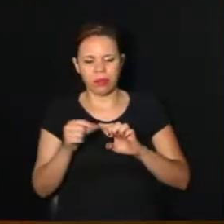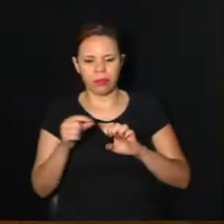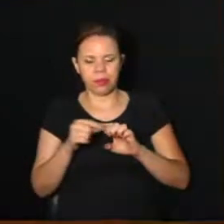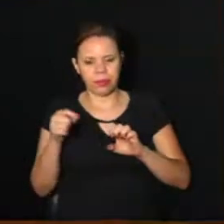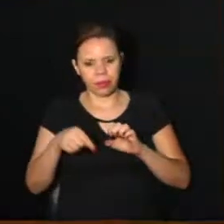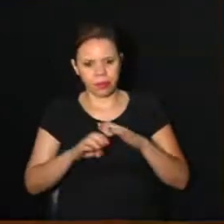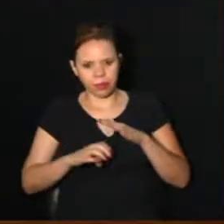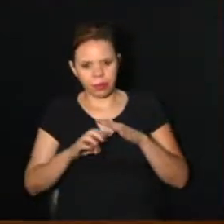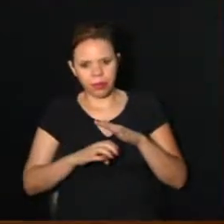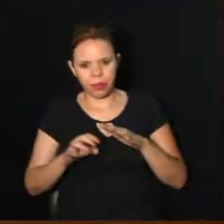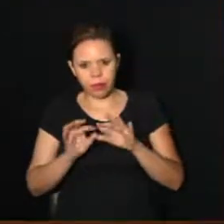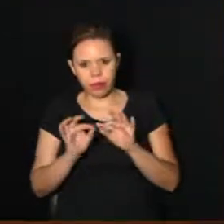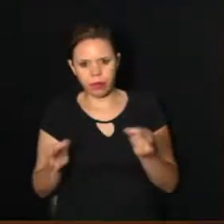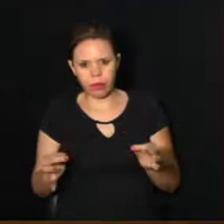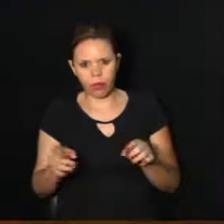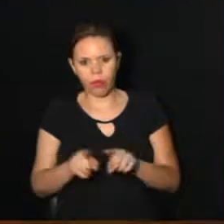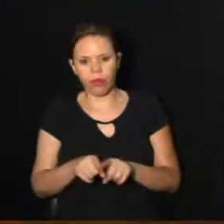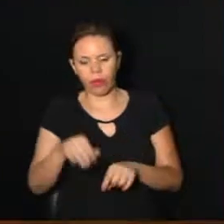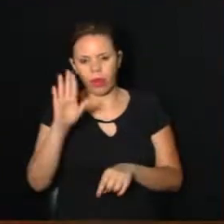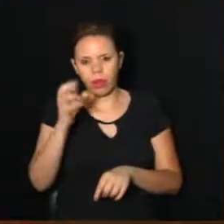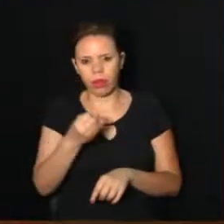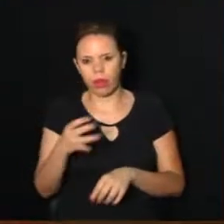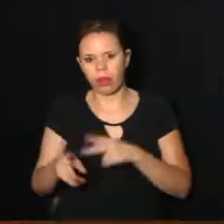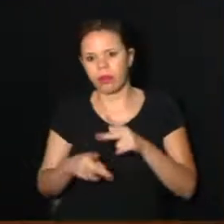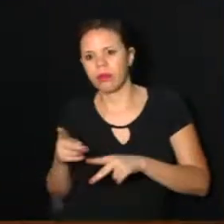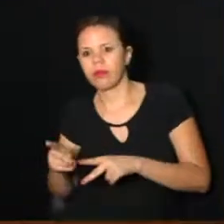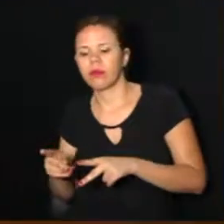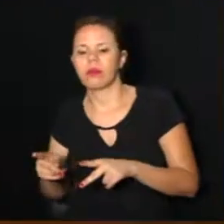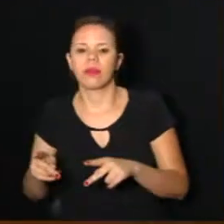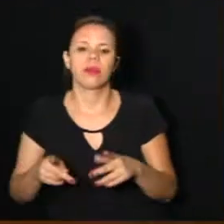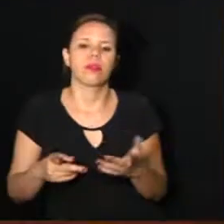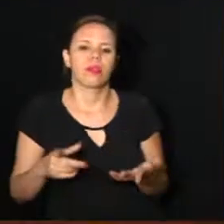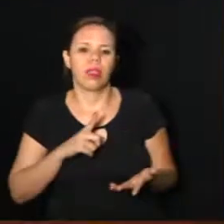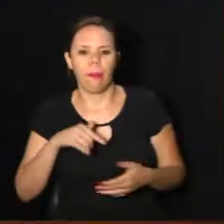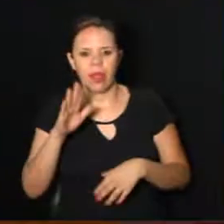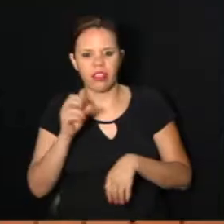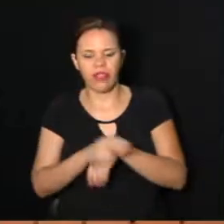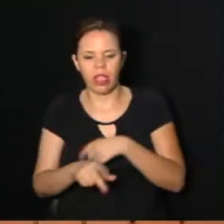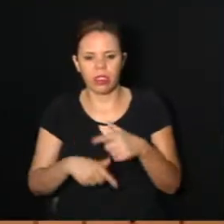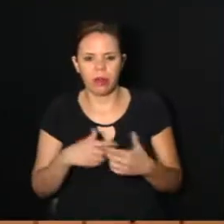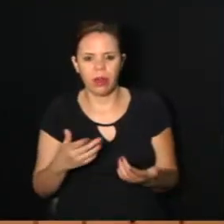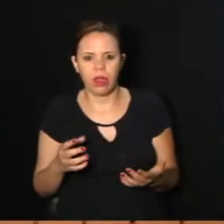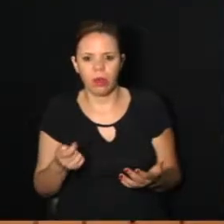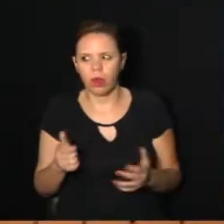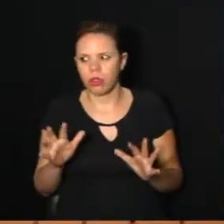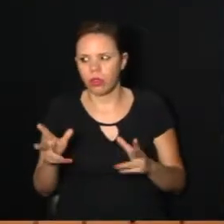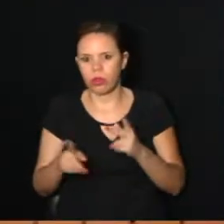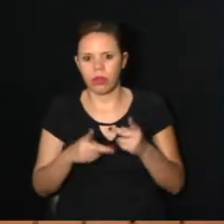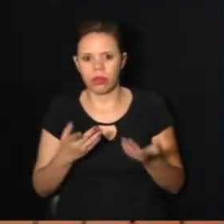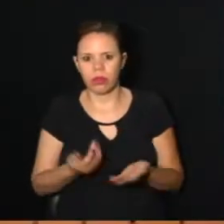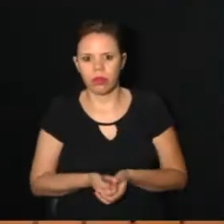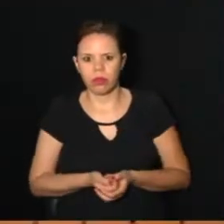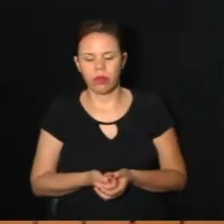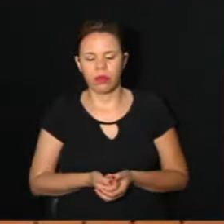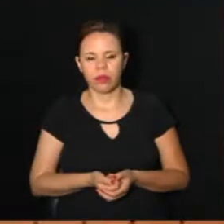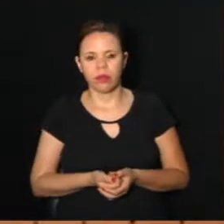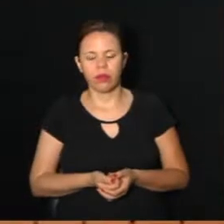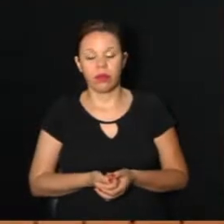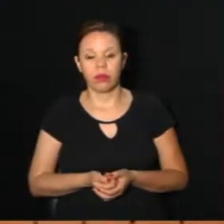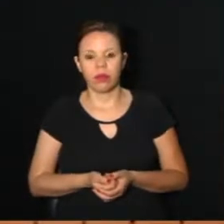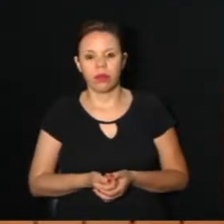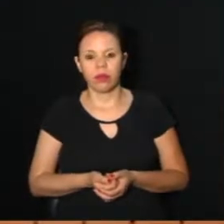empresa. De micro e pequena empresa, nós estamos aqui falando praticamente de todo mundo aqui. Né? Então,